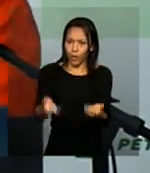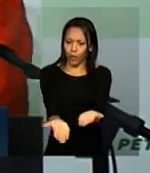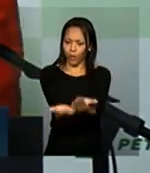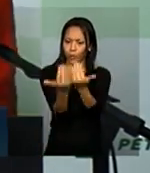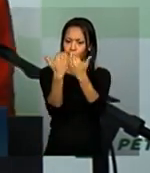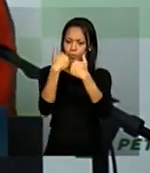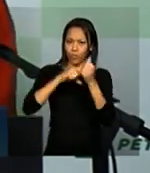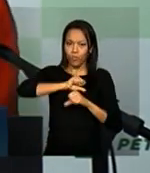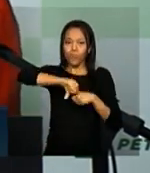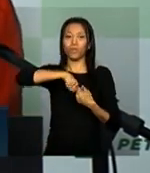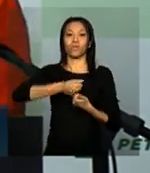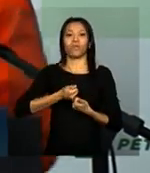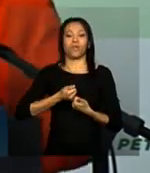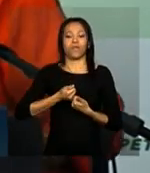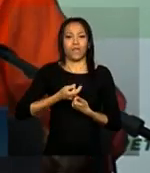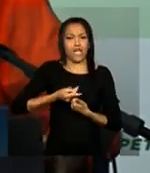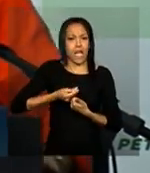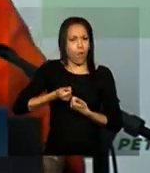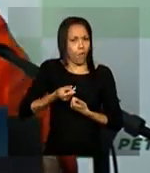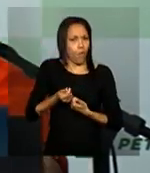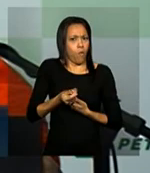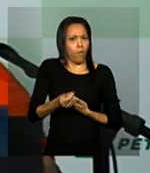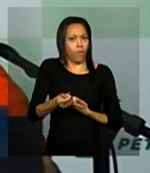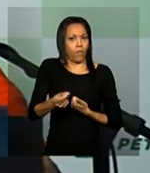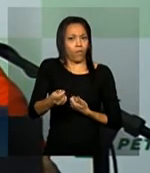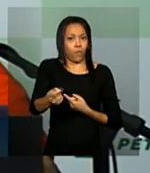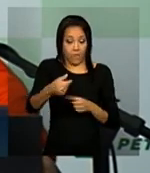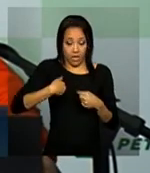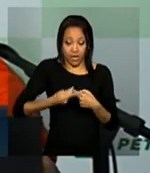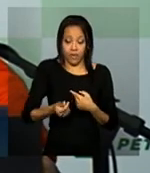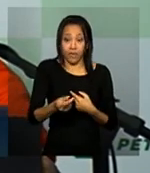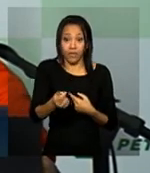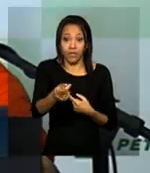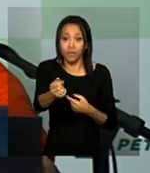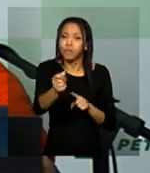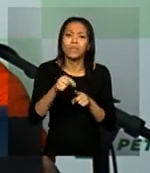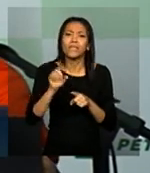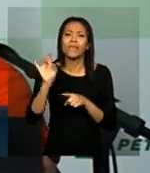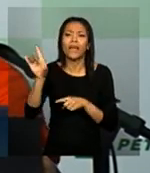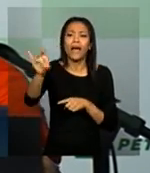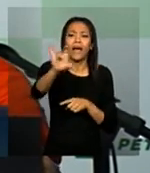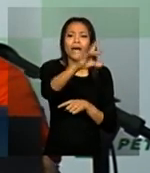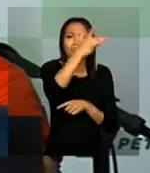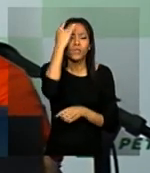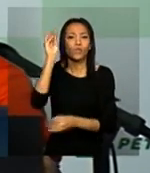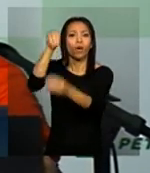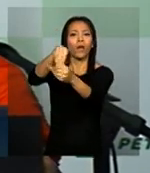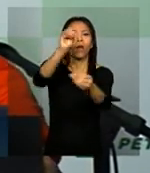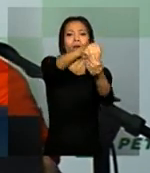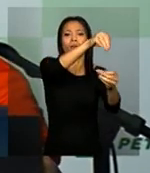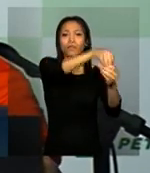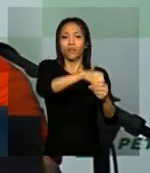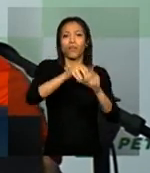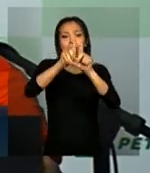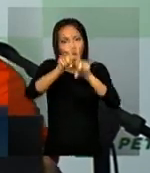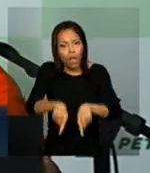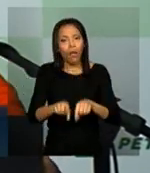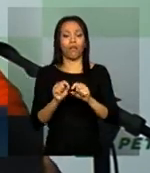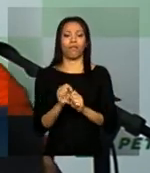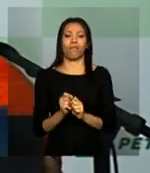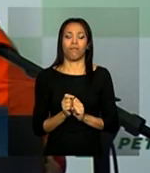riqueza perene. E a riqueza perene que cada um de nós carrega consigo